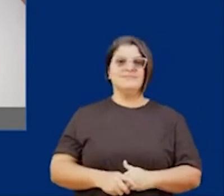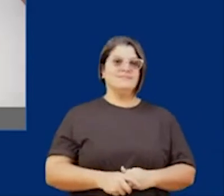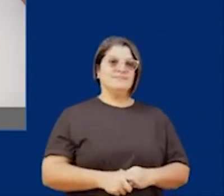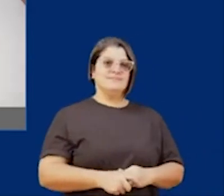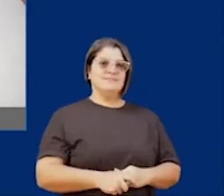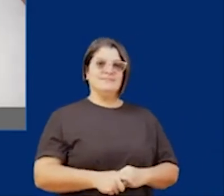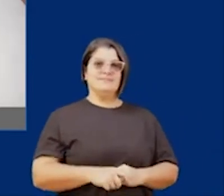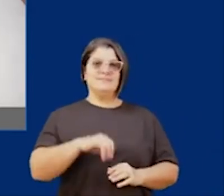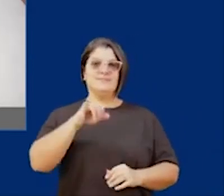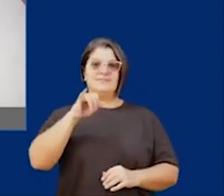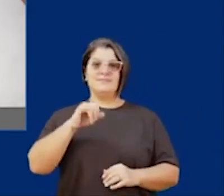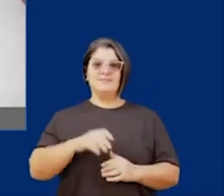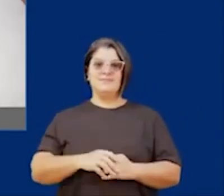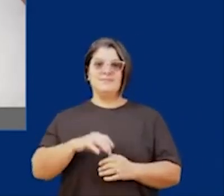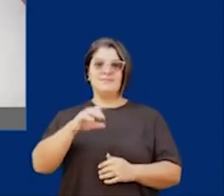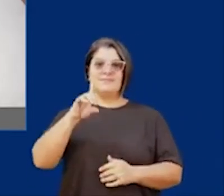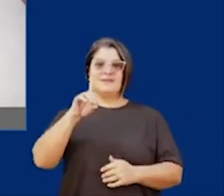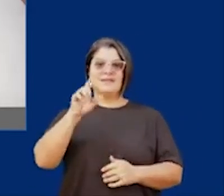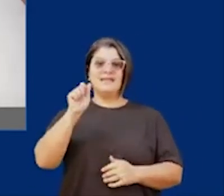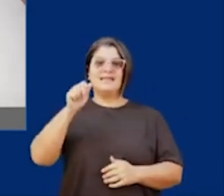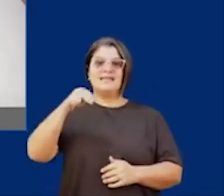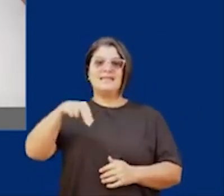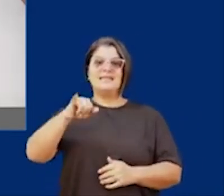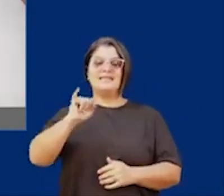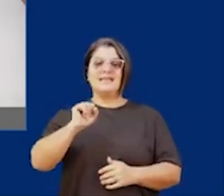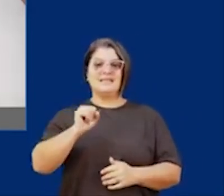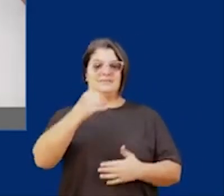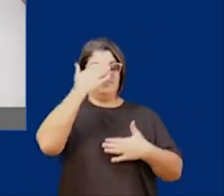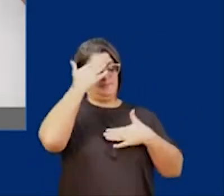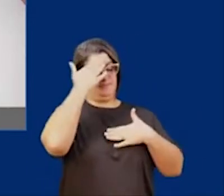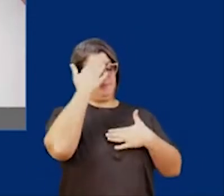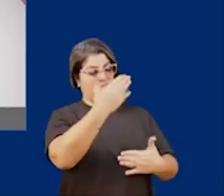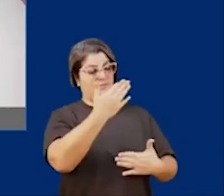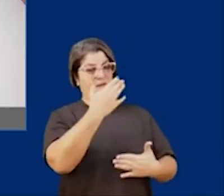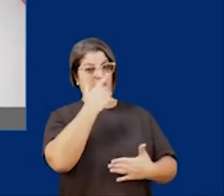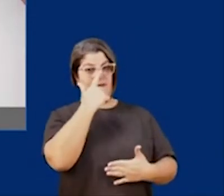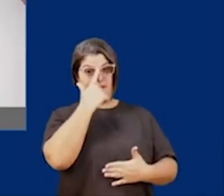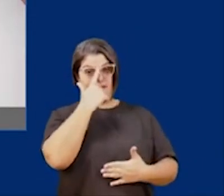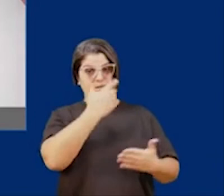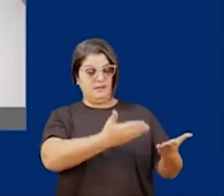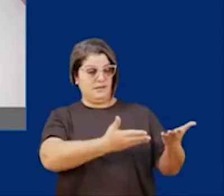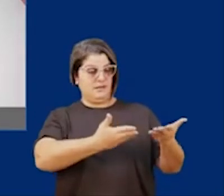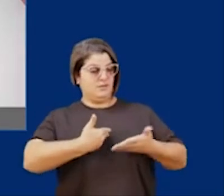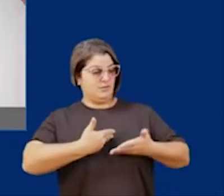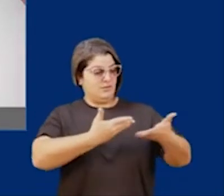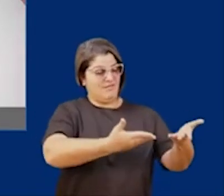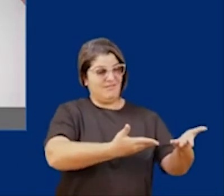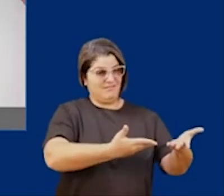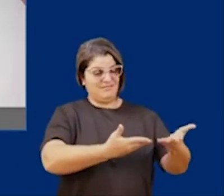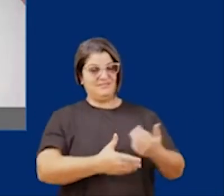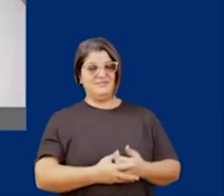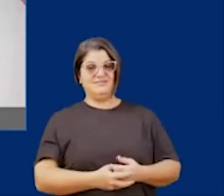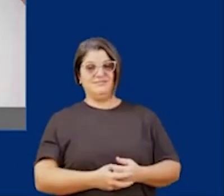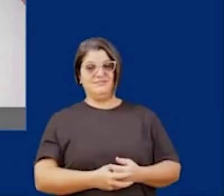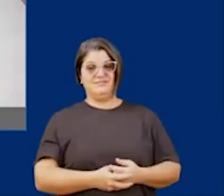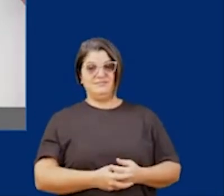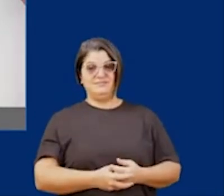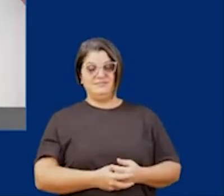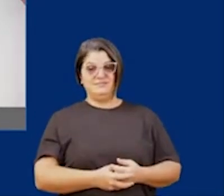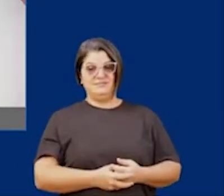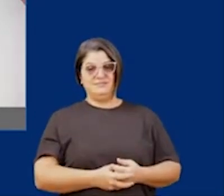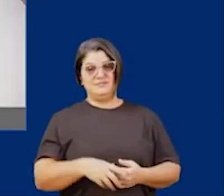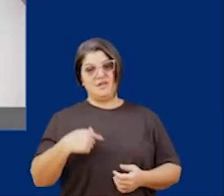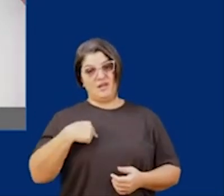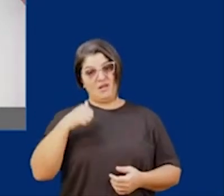Quer ir primeiro, Dani? Vai lá. Eu agradeço o convite, quero deixar, como uma mulher que cuida